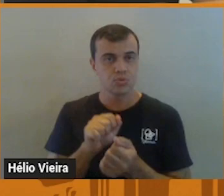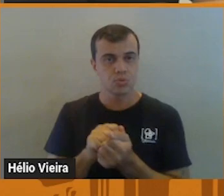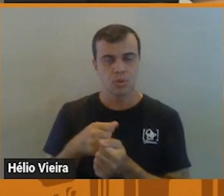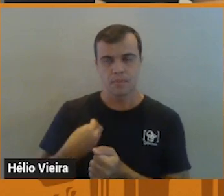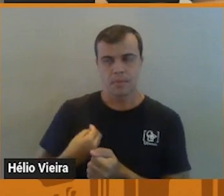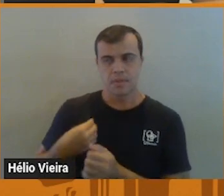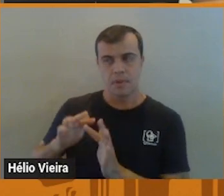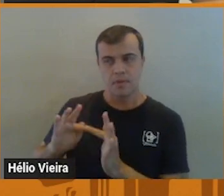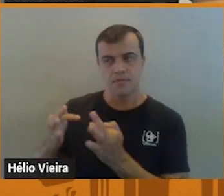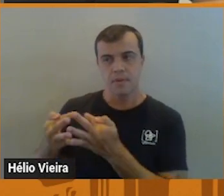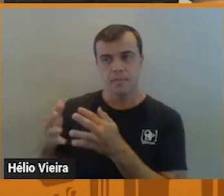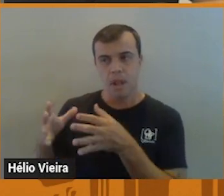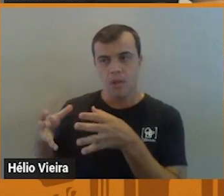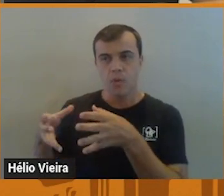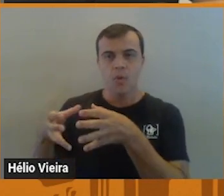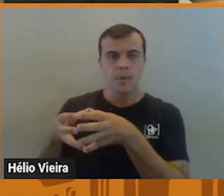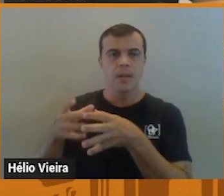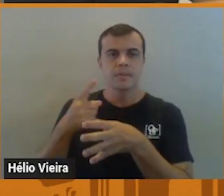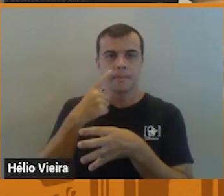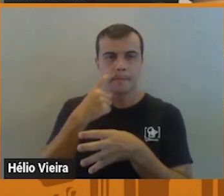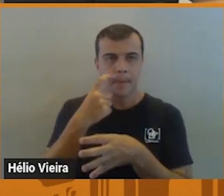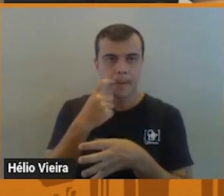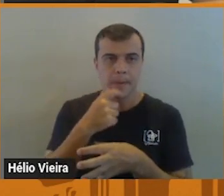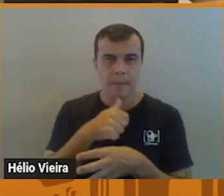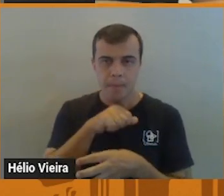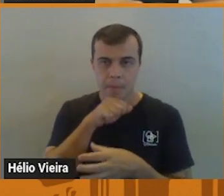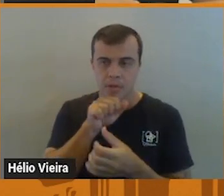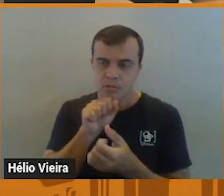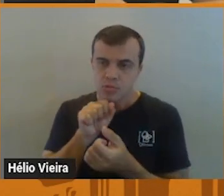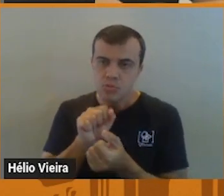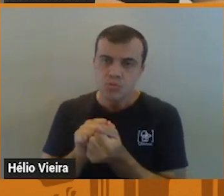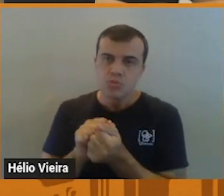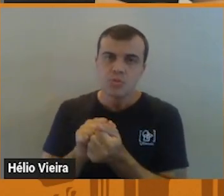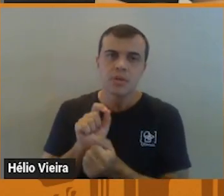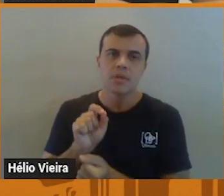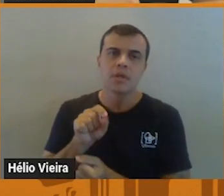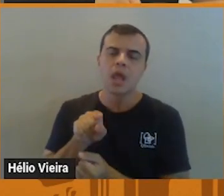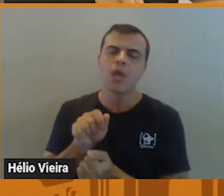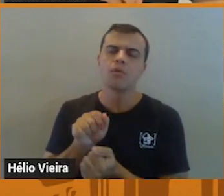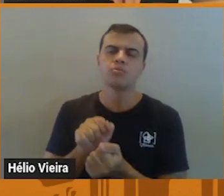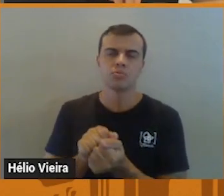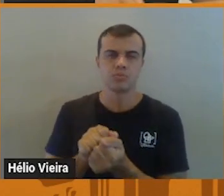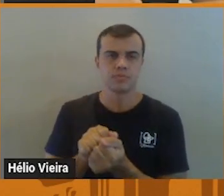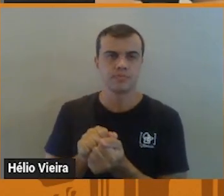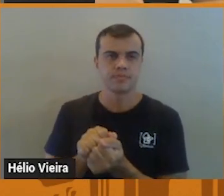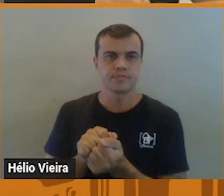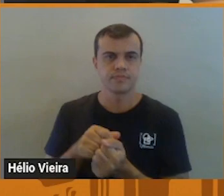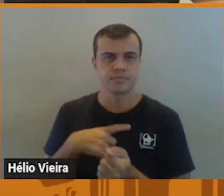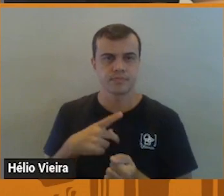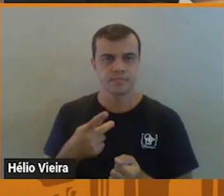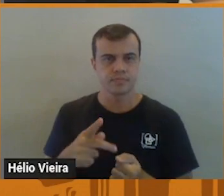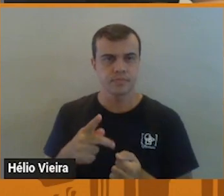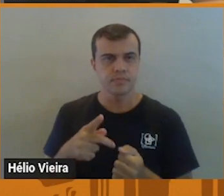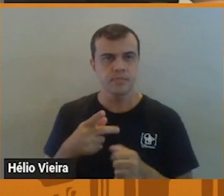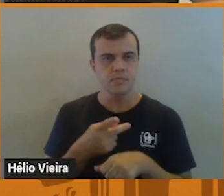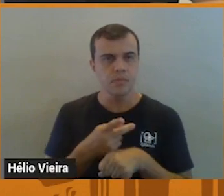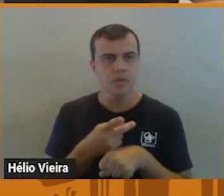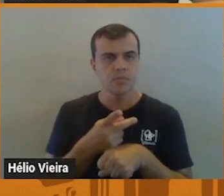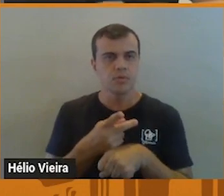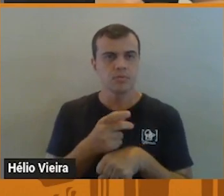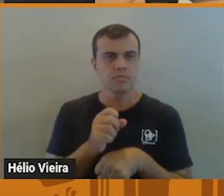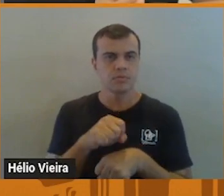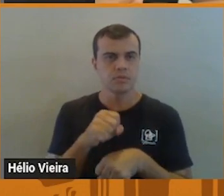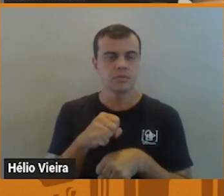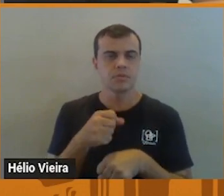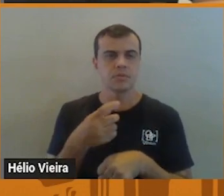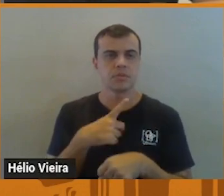a comunidade, envolver os pais, envolver quem está próximo nessa procura, nessa